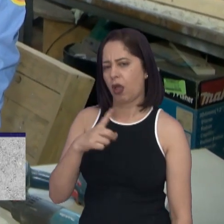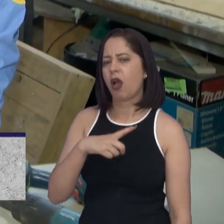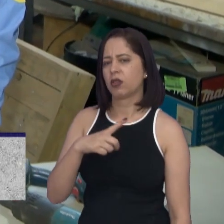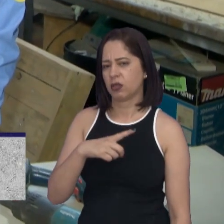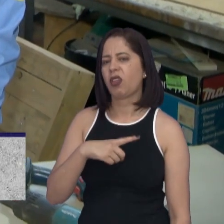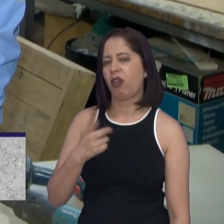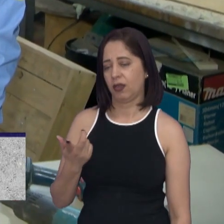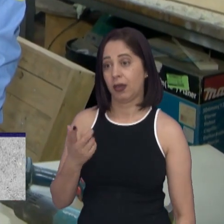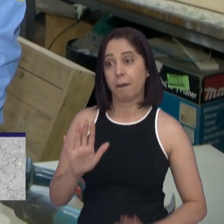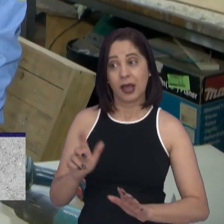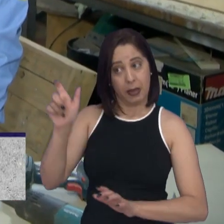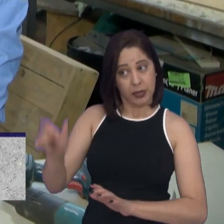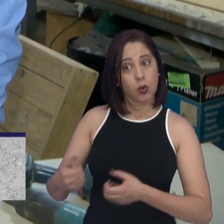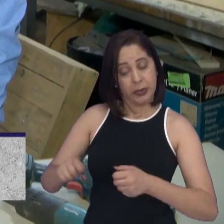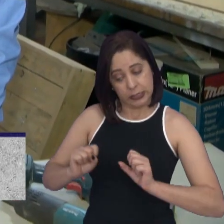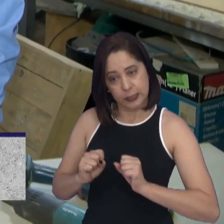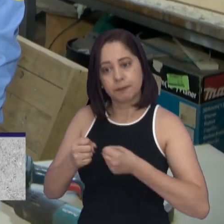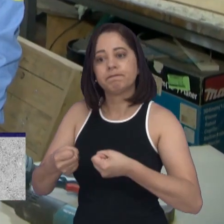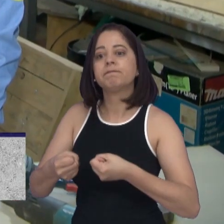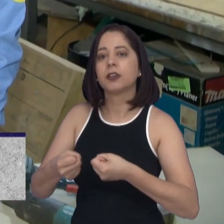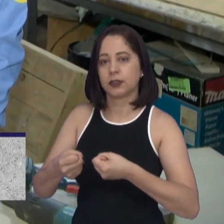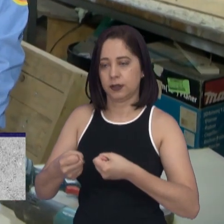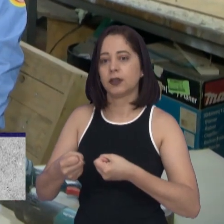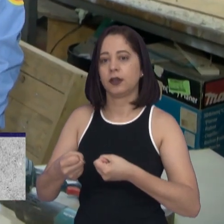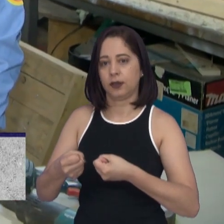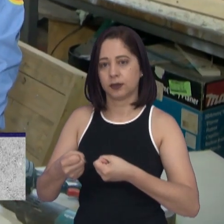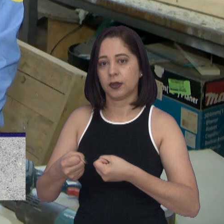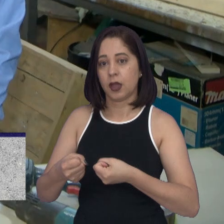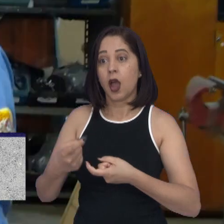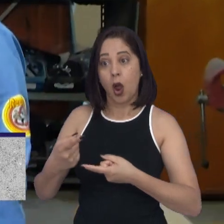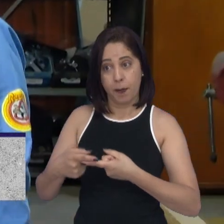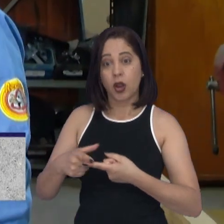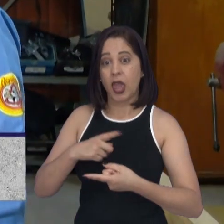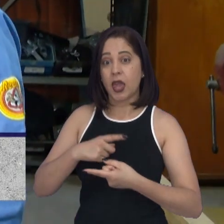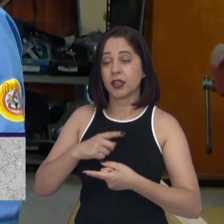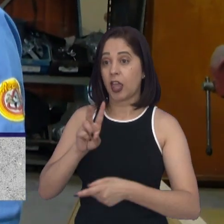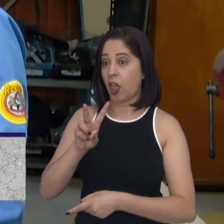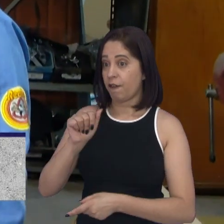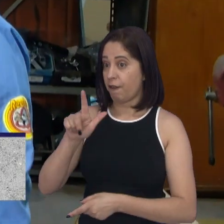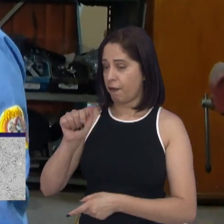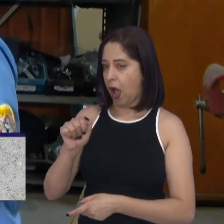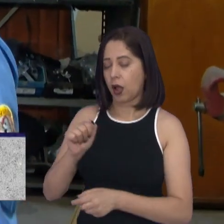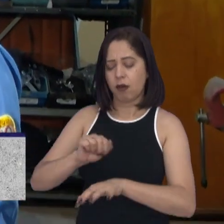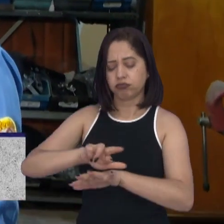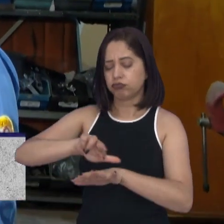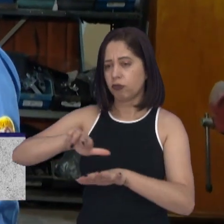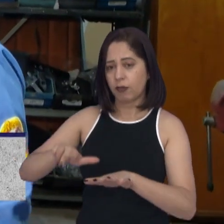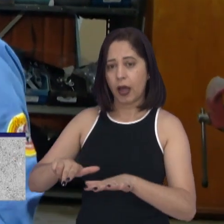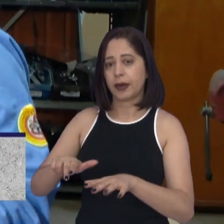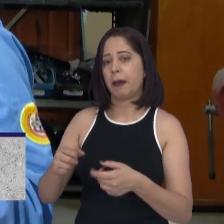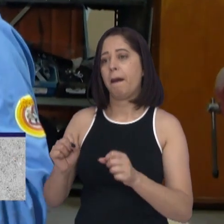muito com a força de vontade da pessoa, exatamente pela infinidade de possibilidades que os materiais trazem. Então, como a gente falou, você